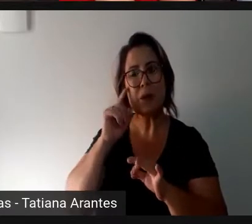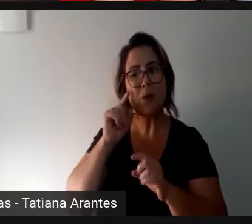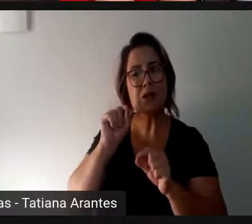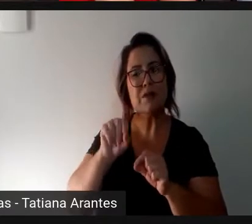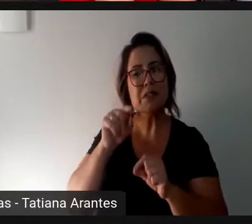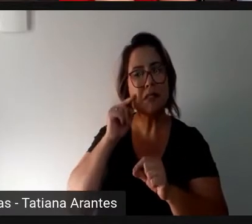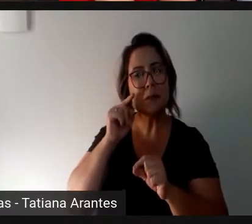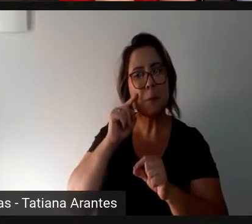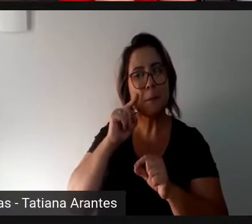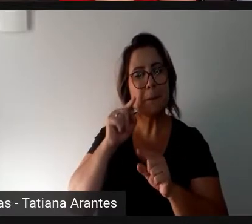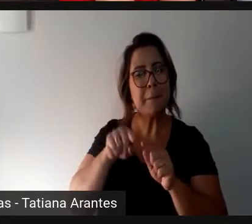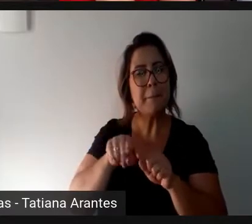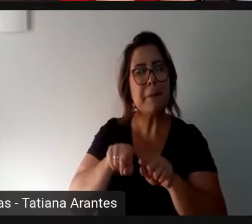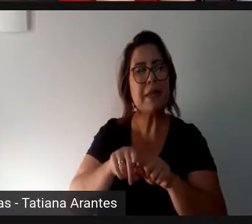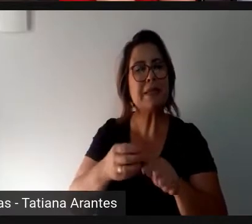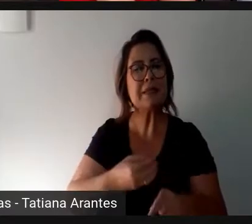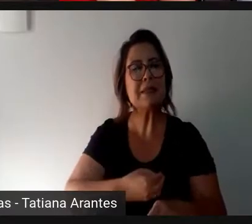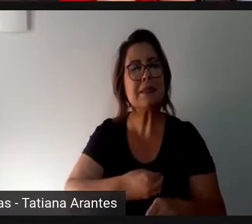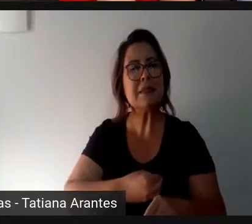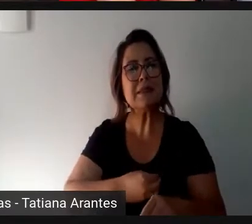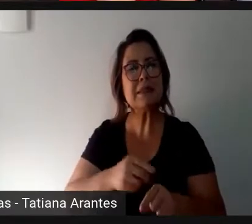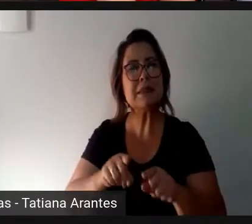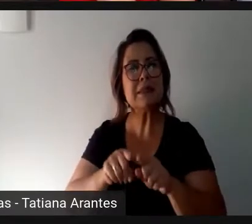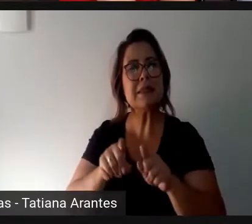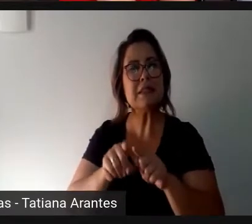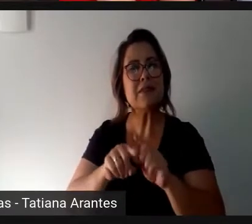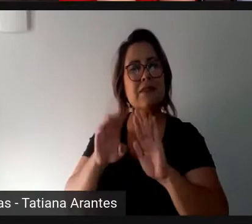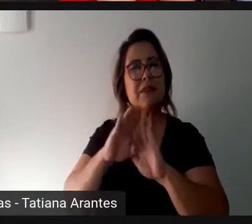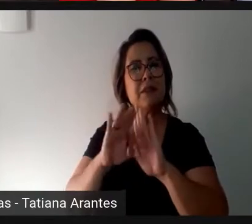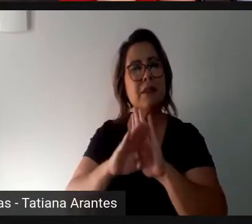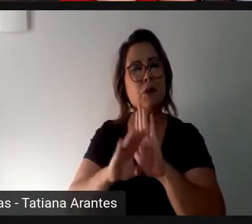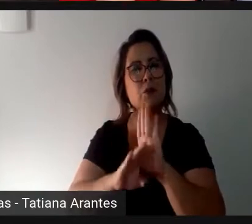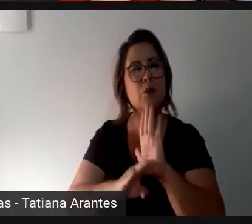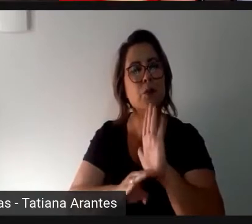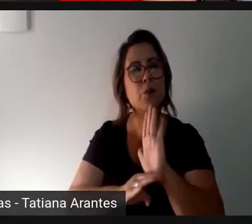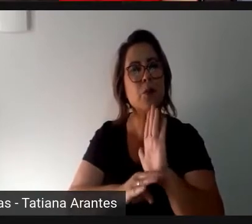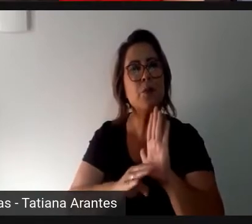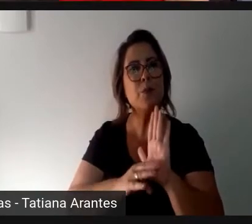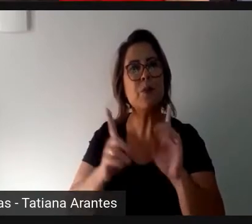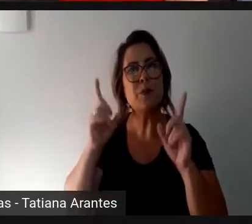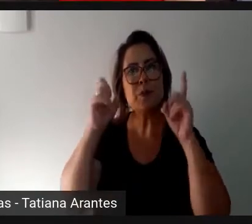vai aproximando esse programa de integridade no programa de compliance, eu vou explicar o porquê.